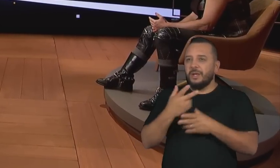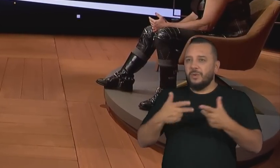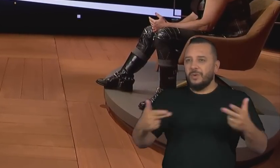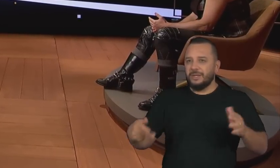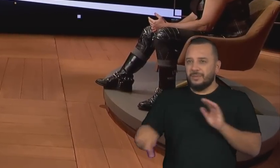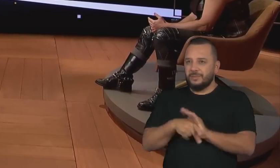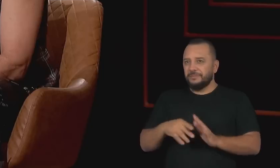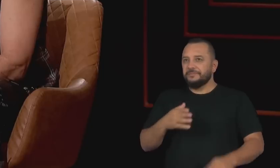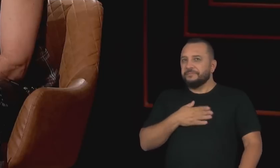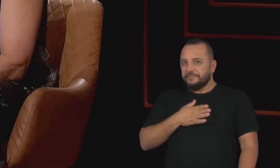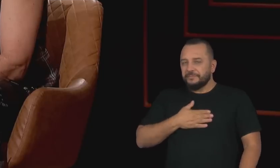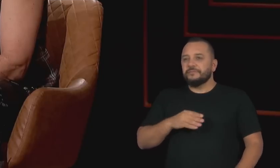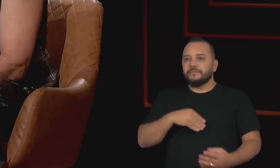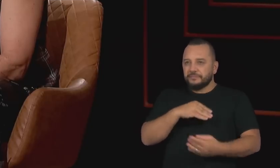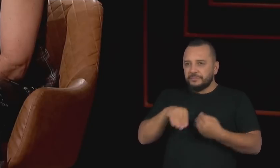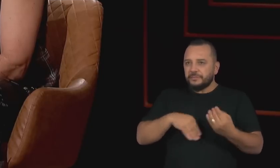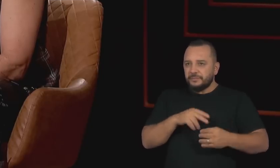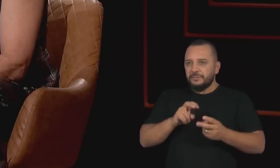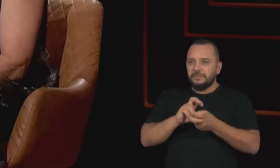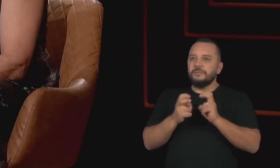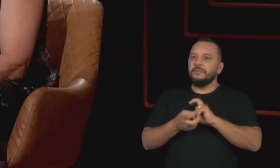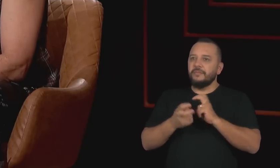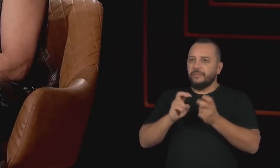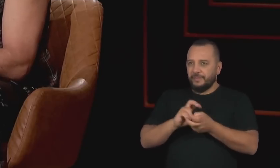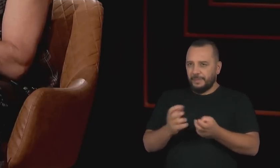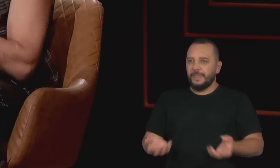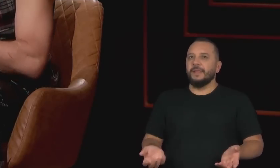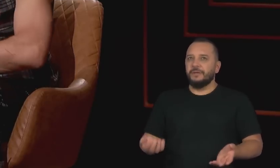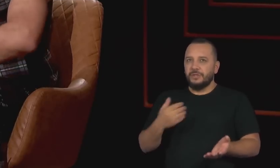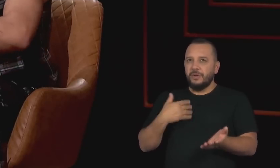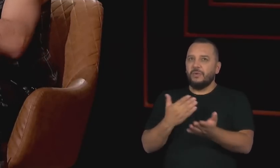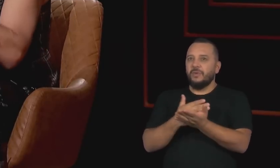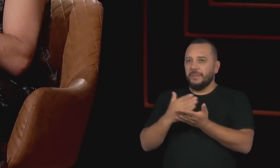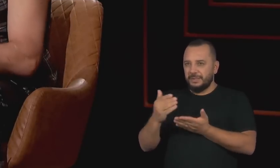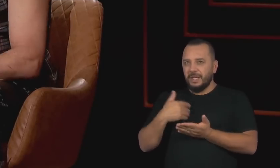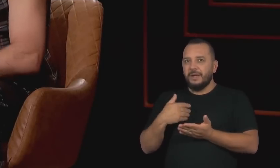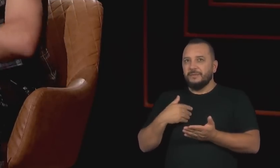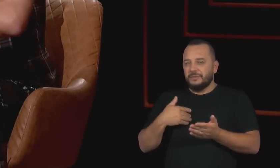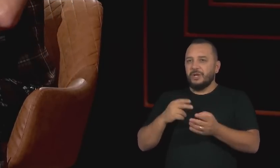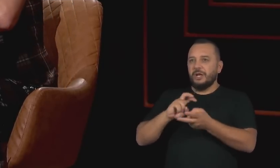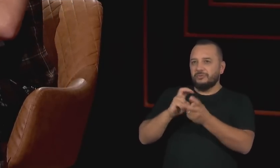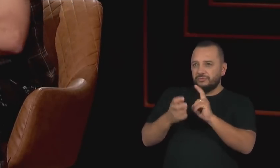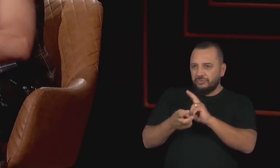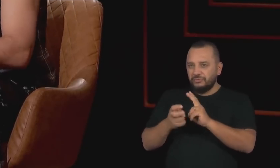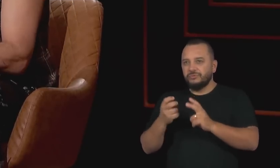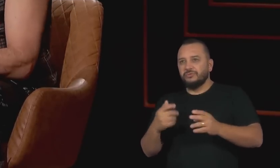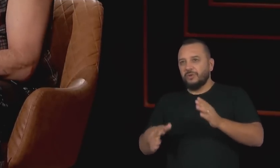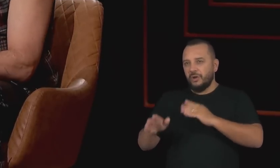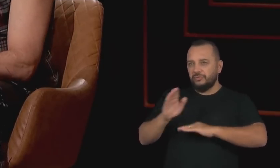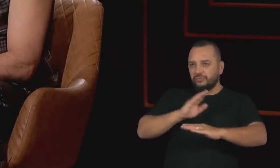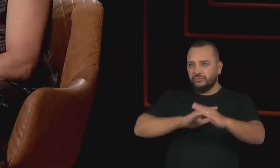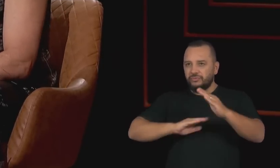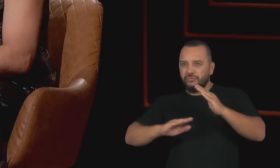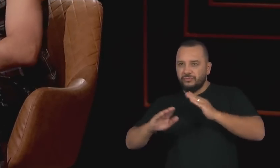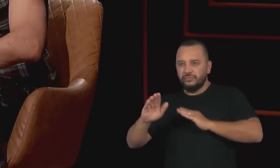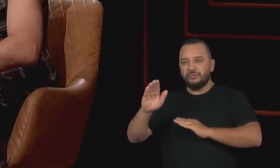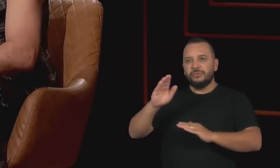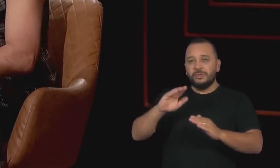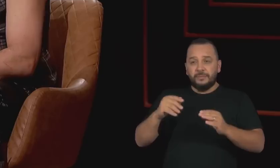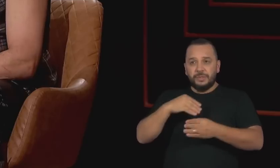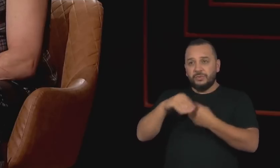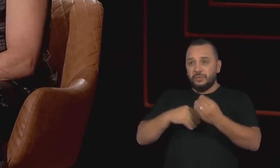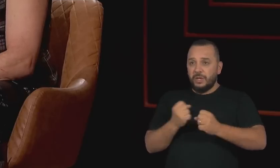né? Então eu vou misturar capoeira. Então eu já começava a fazer uns rabos de arraio, umas paradas de mão, misturado com boxe, mas